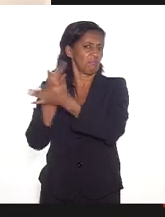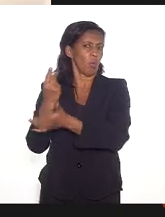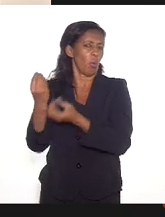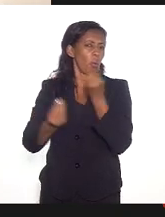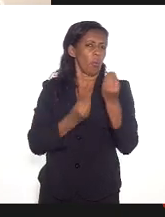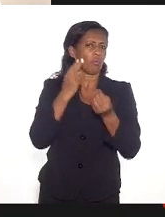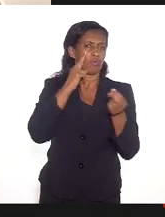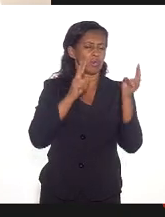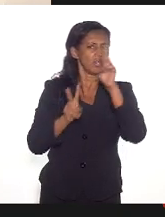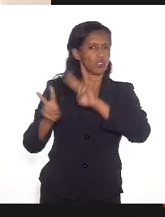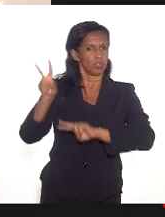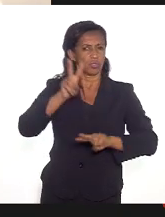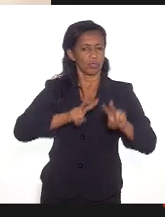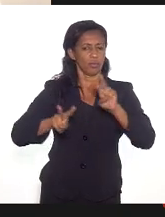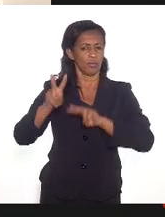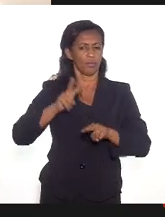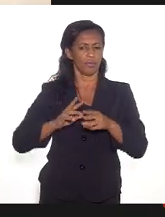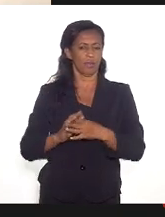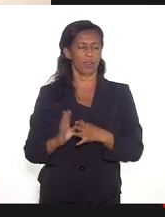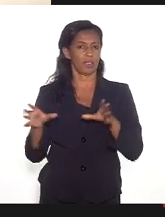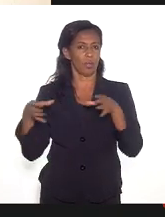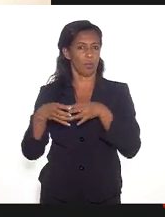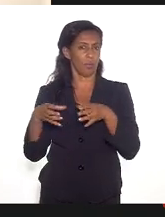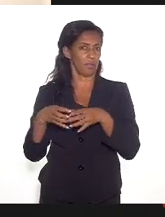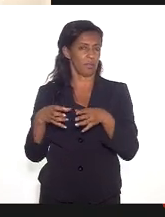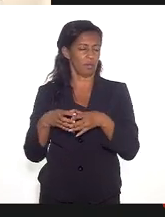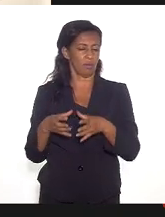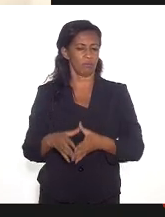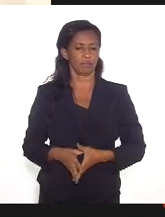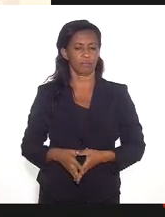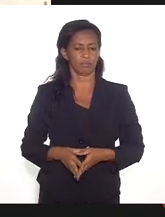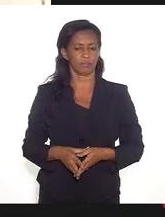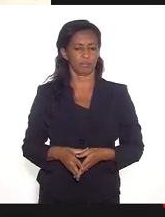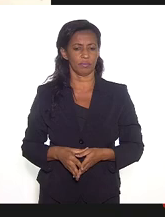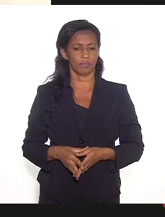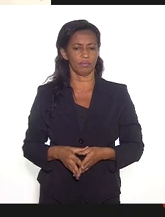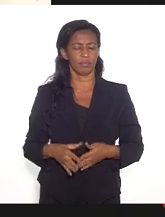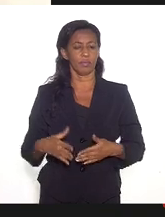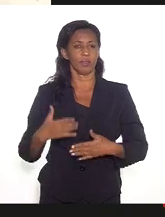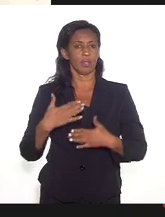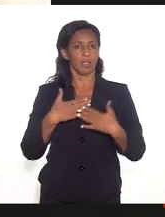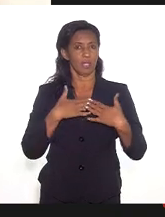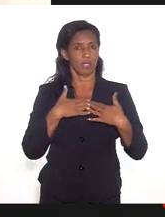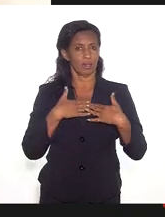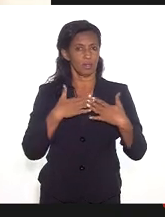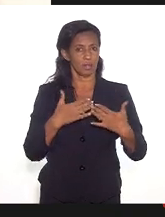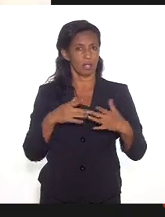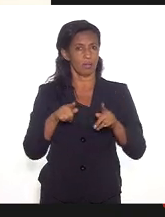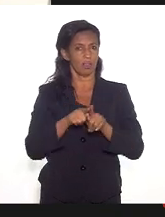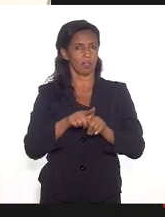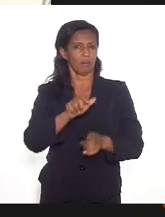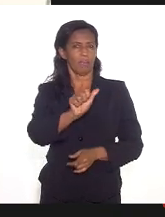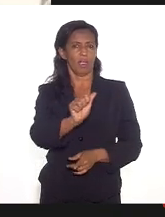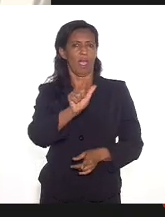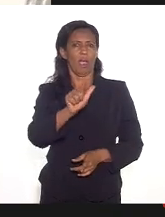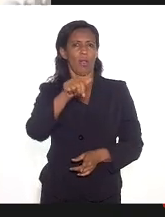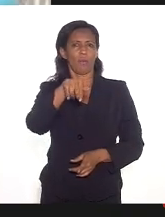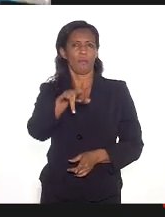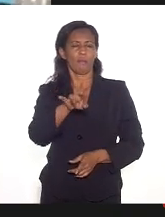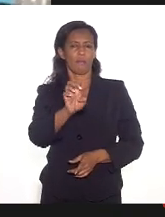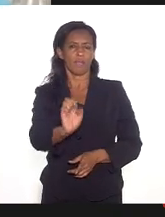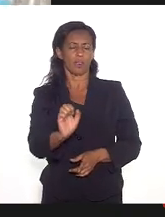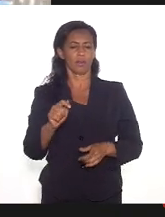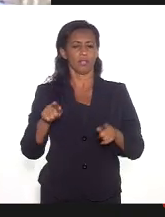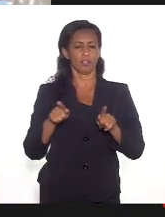vendo essa comissão, né? Saudar também o Almirante por ele ter colocado a questão também de